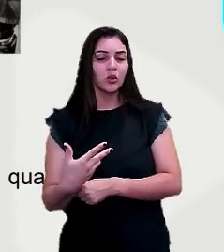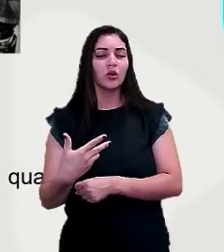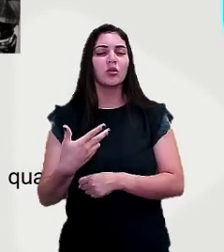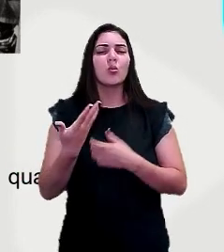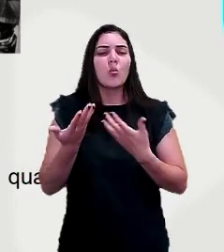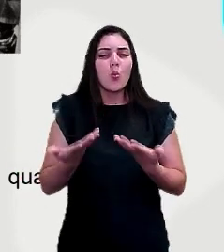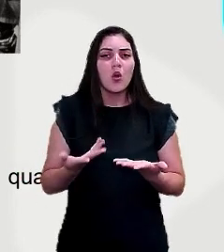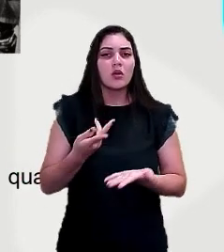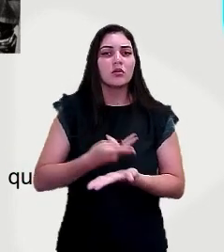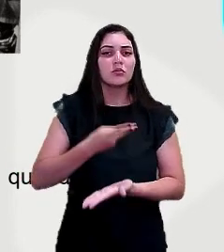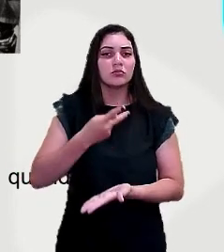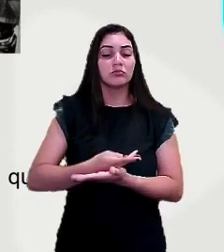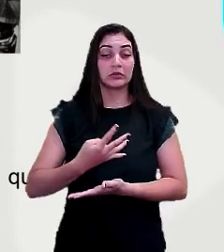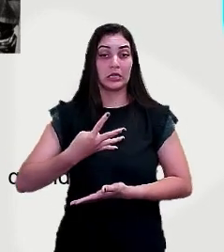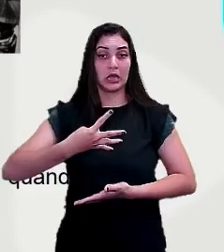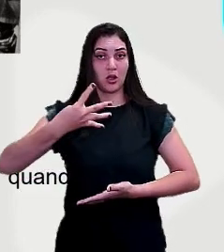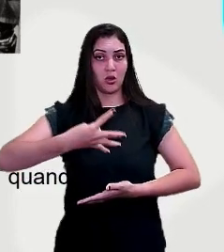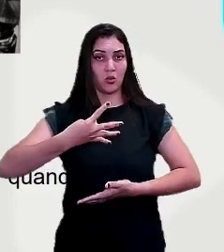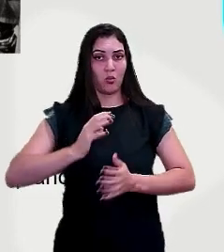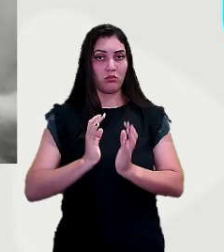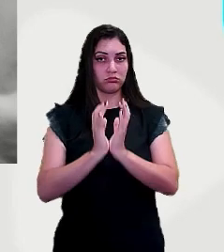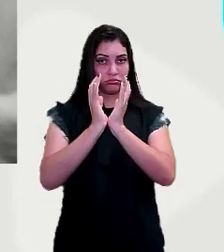edição.